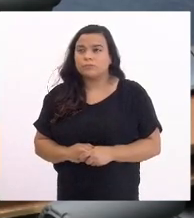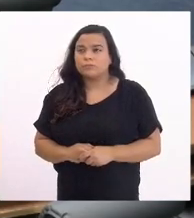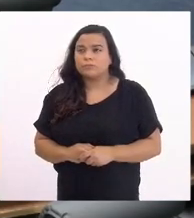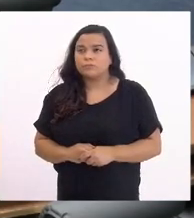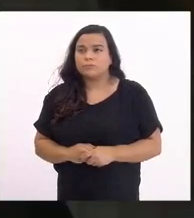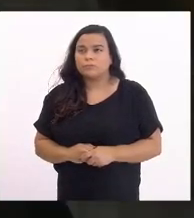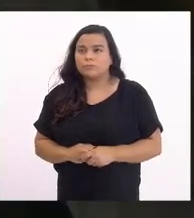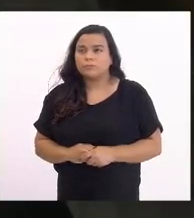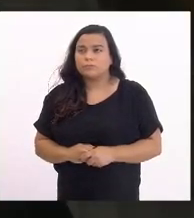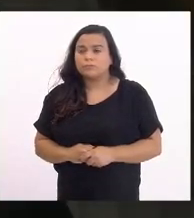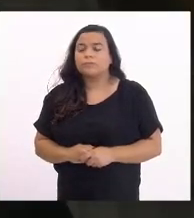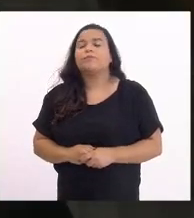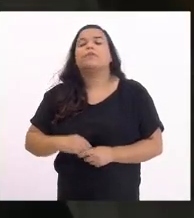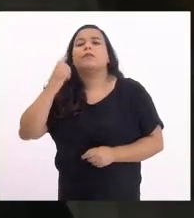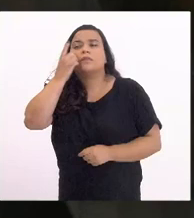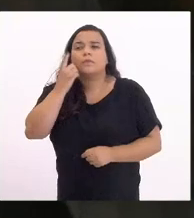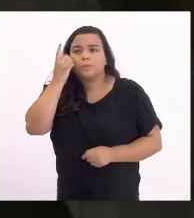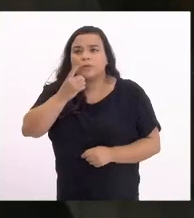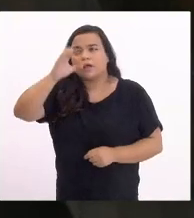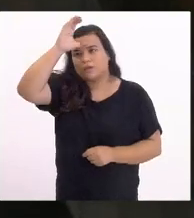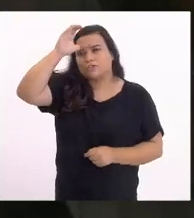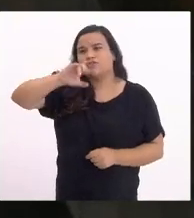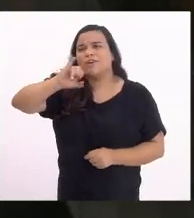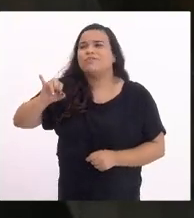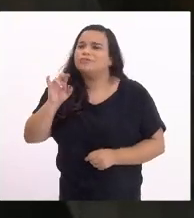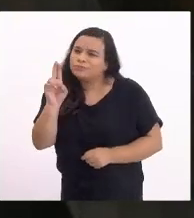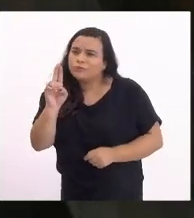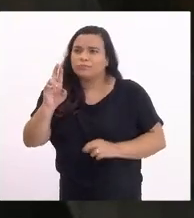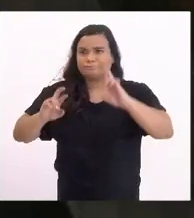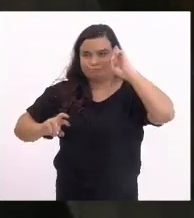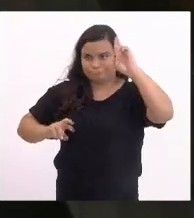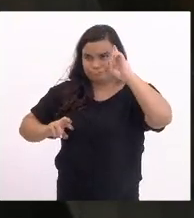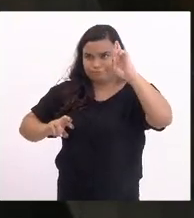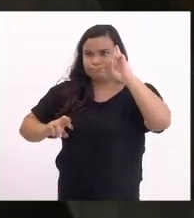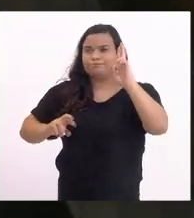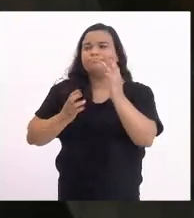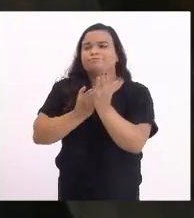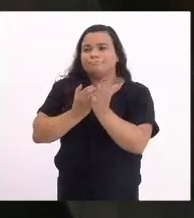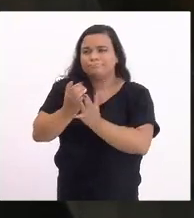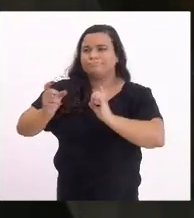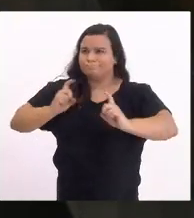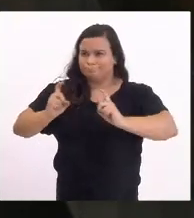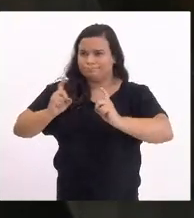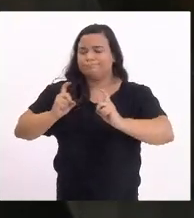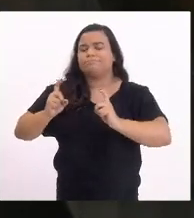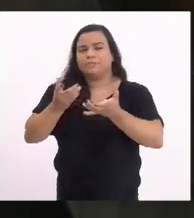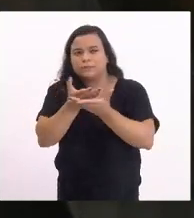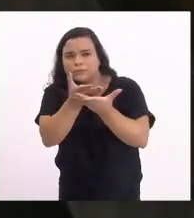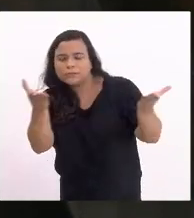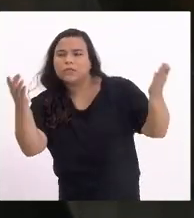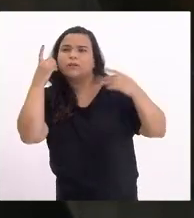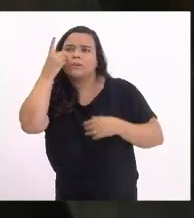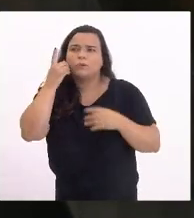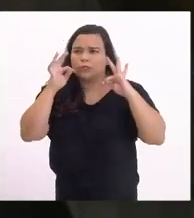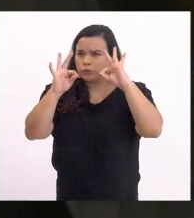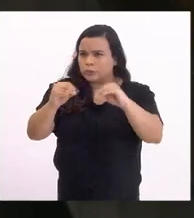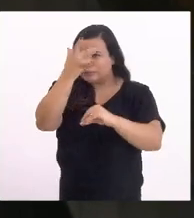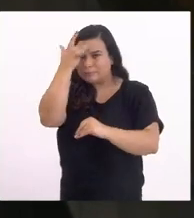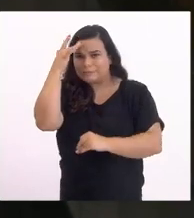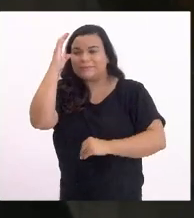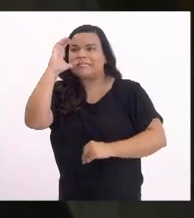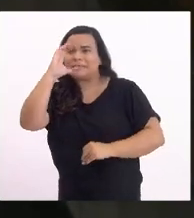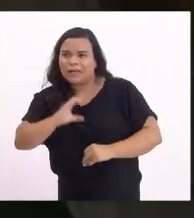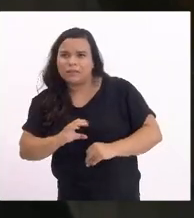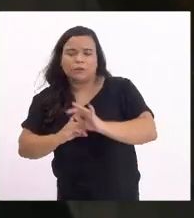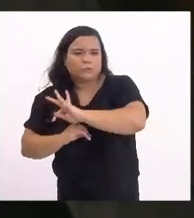Alô, som. Deputada Tia Ju, que preside este expediente inicial, senhoras deputadas, senhores deputados, cidadãos e cidadãs